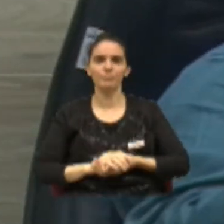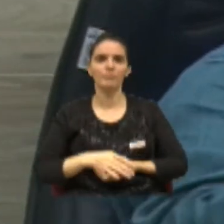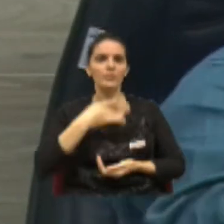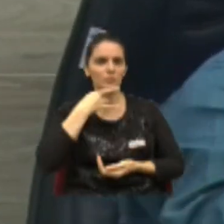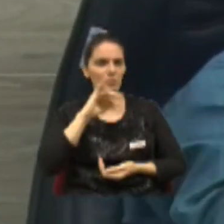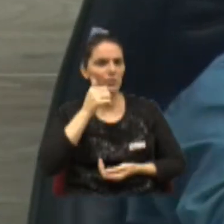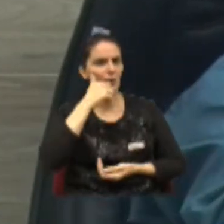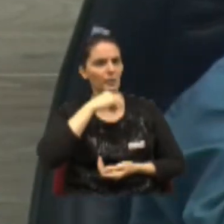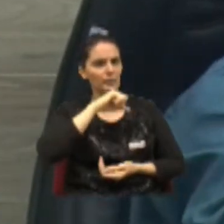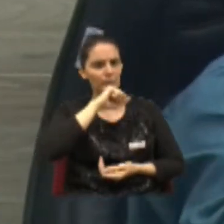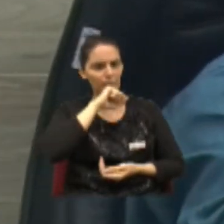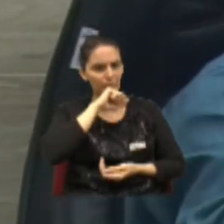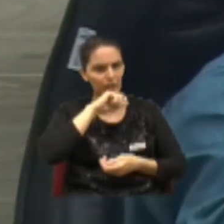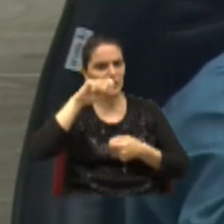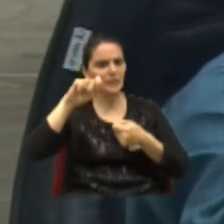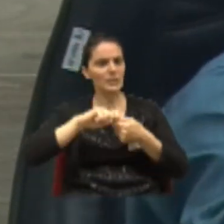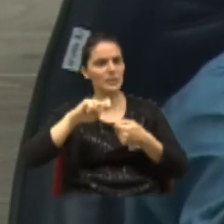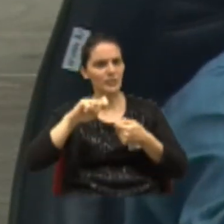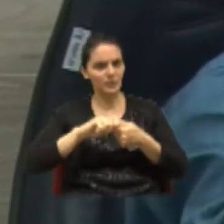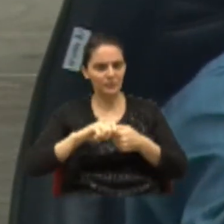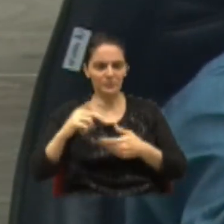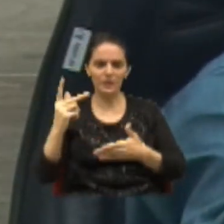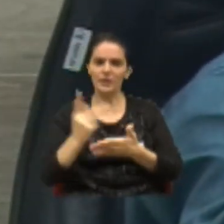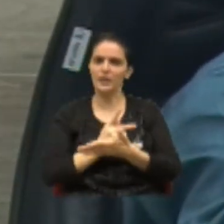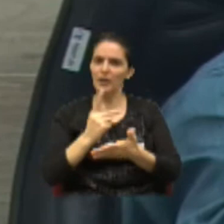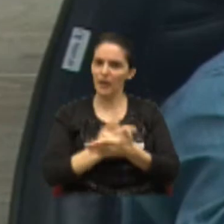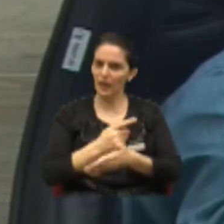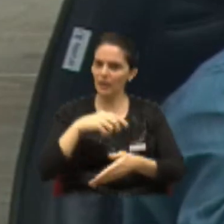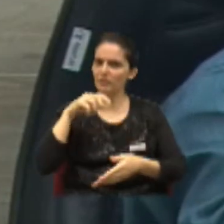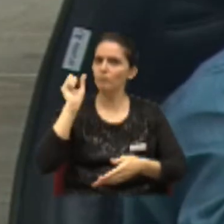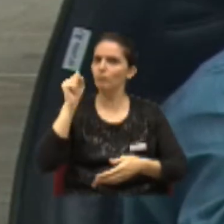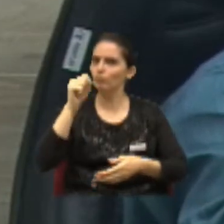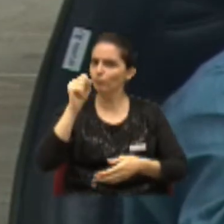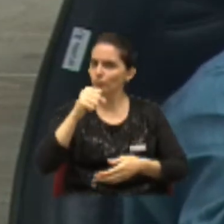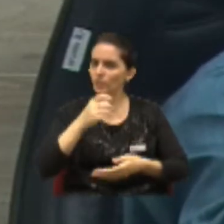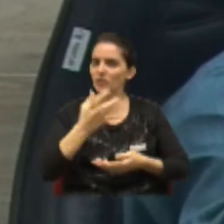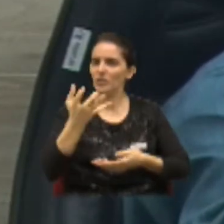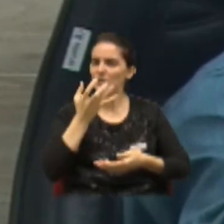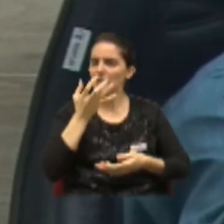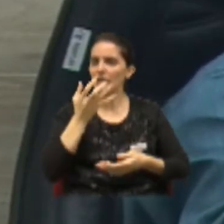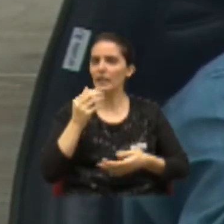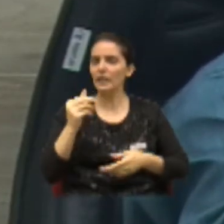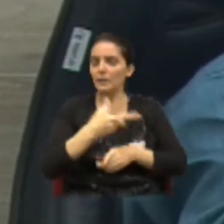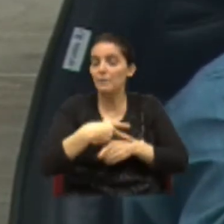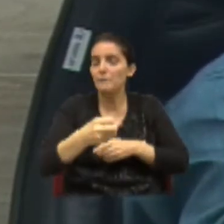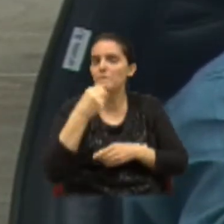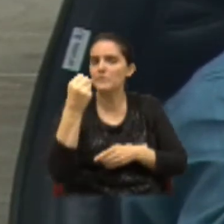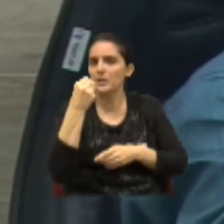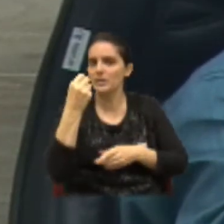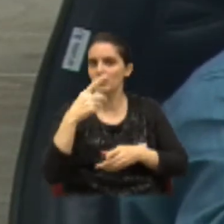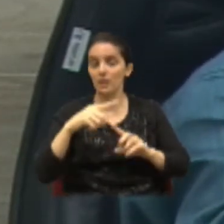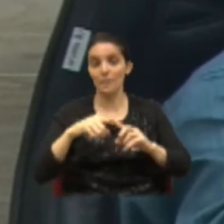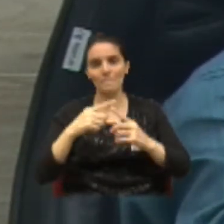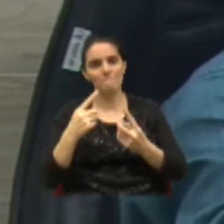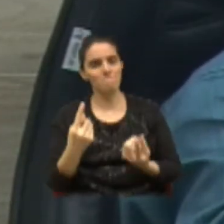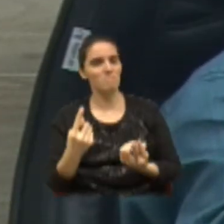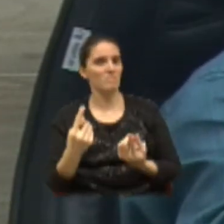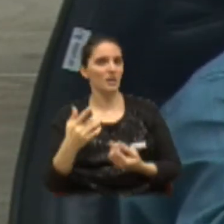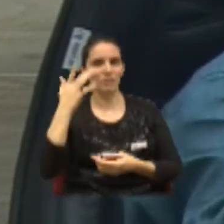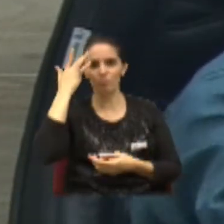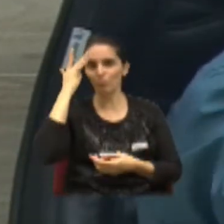propositadamente, com ganhos, querendo ter ganhos secundários, mas às vezes com certeza não sabe a dimensão que isso